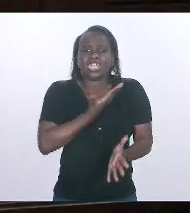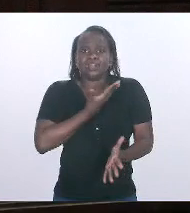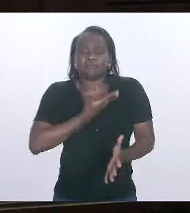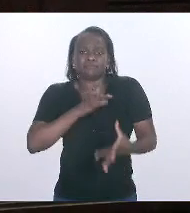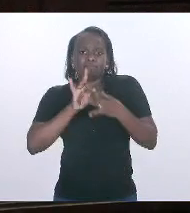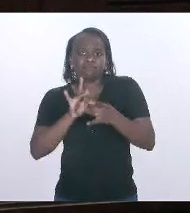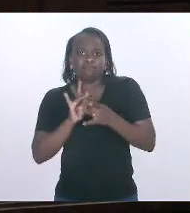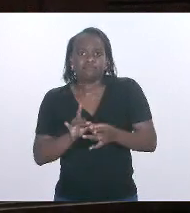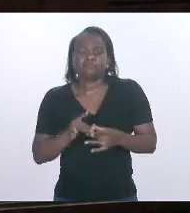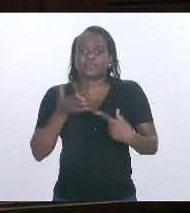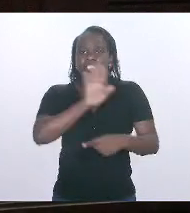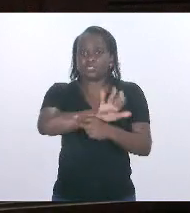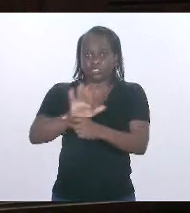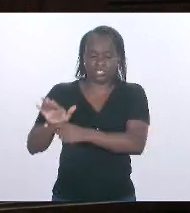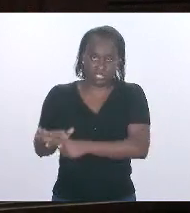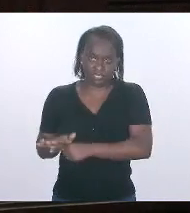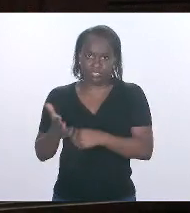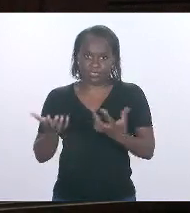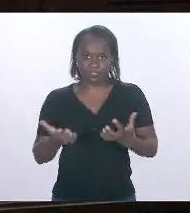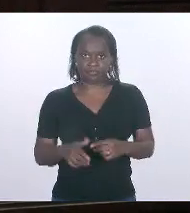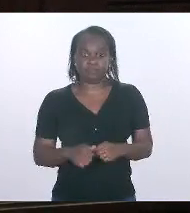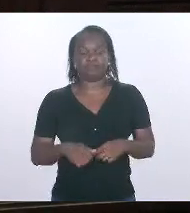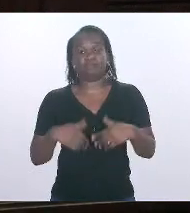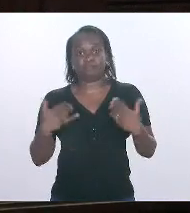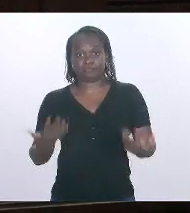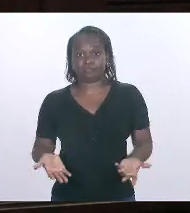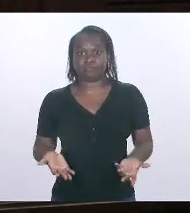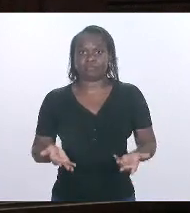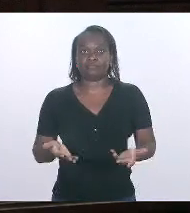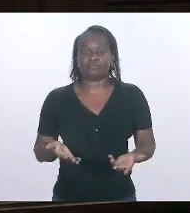amigo para poder ajudá-lo. E aí,